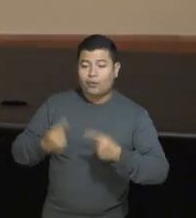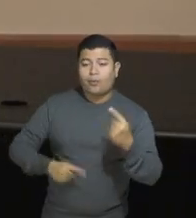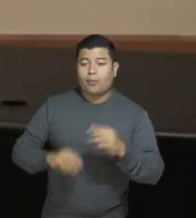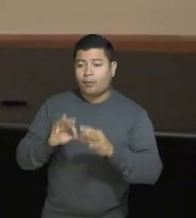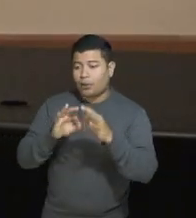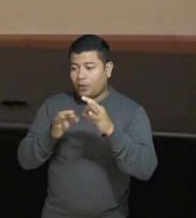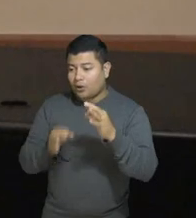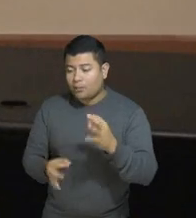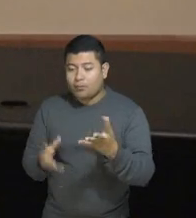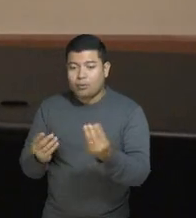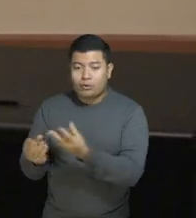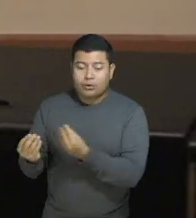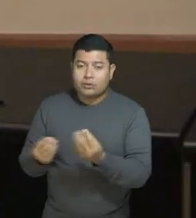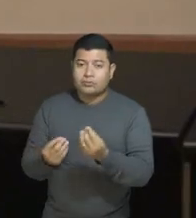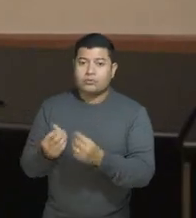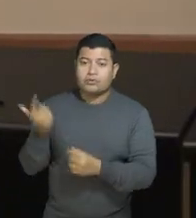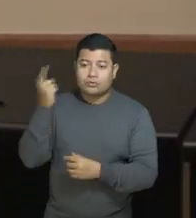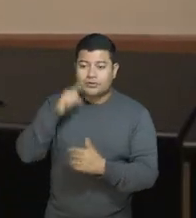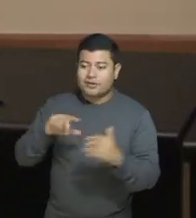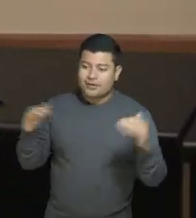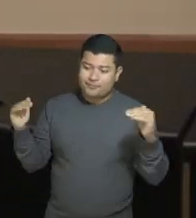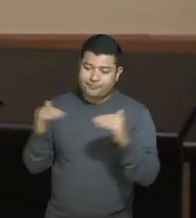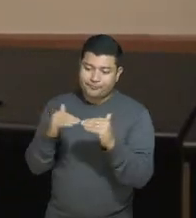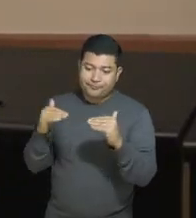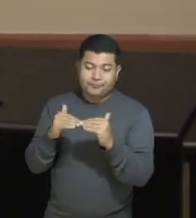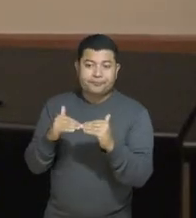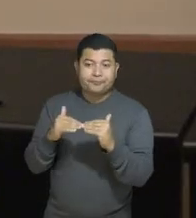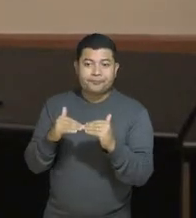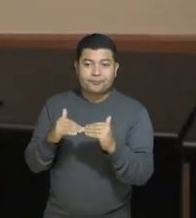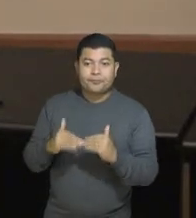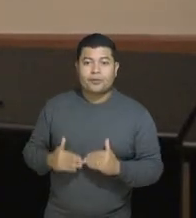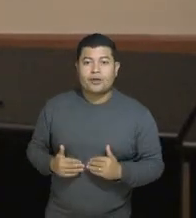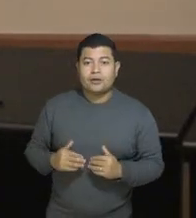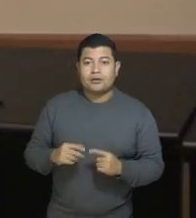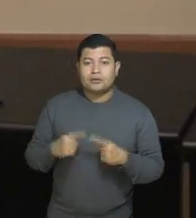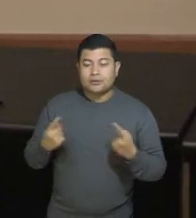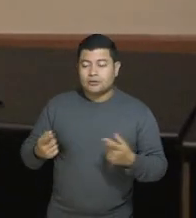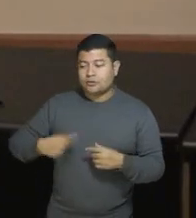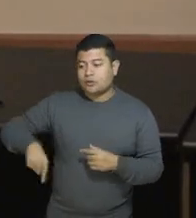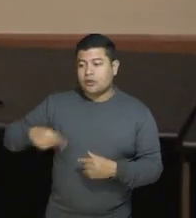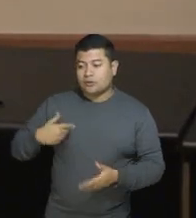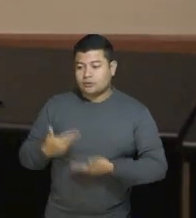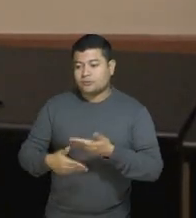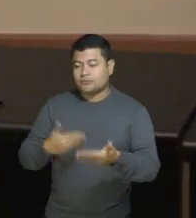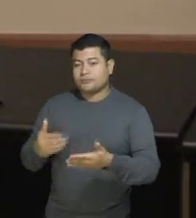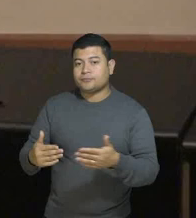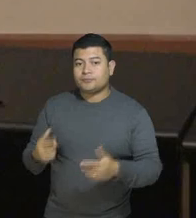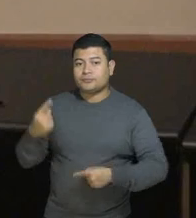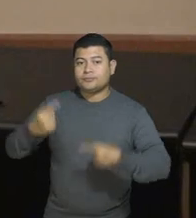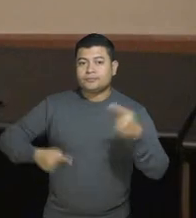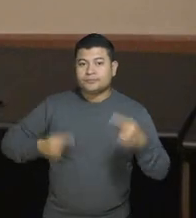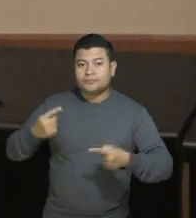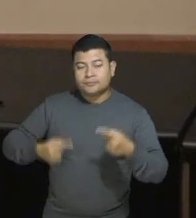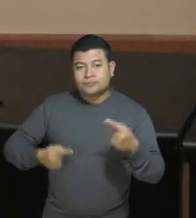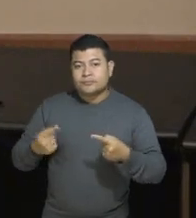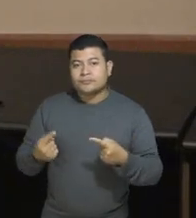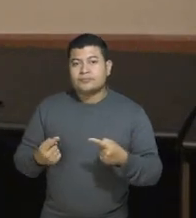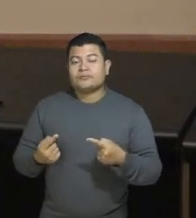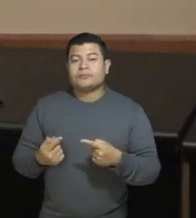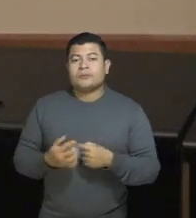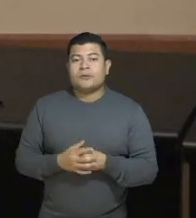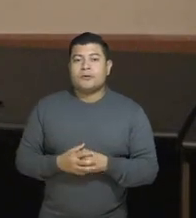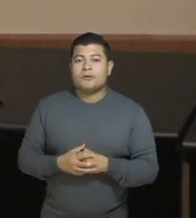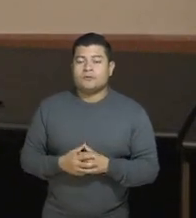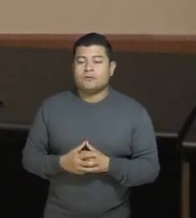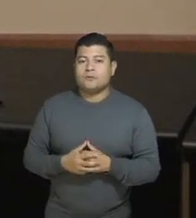um consenso, né? Então, a gente está nesse processo de discussão, de atualização, então, da